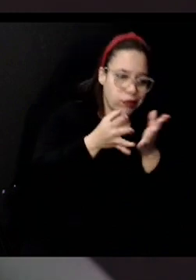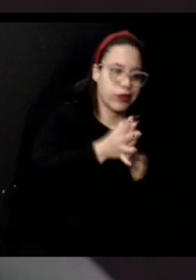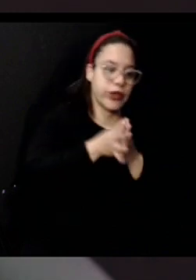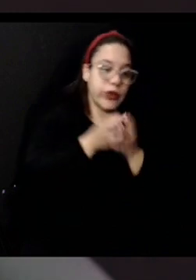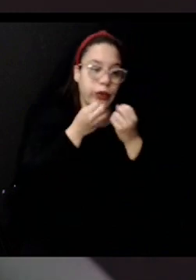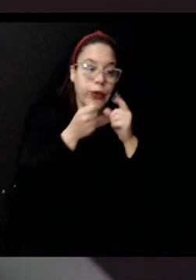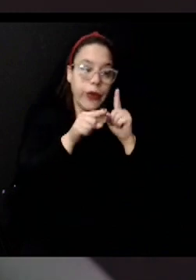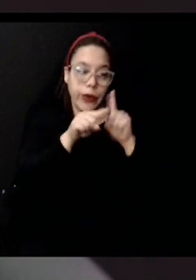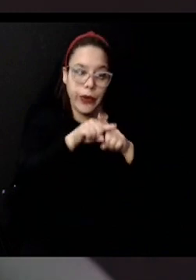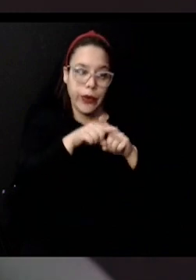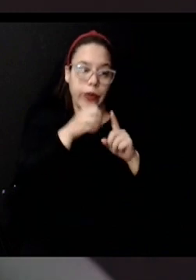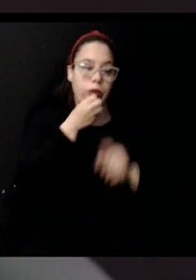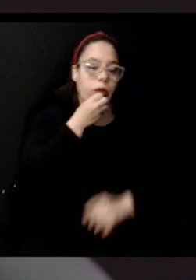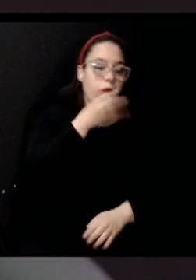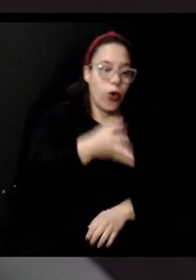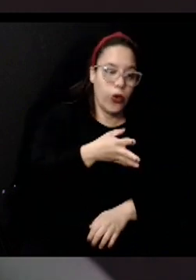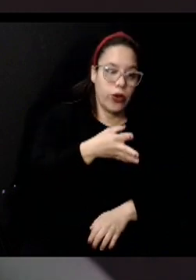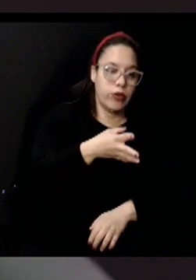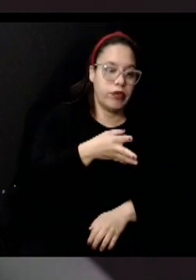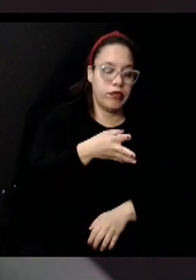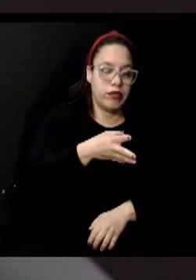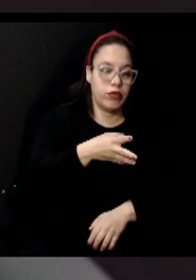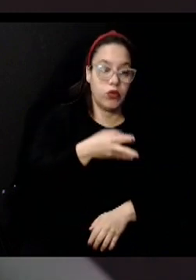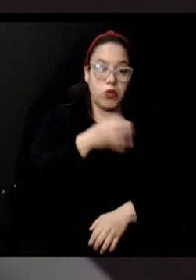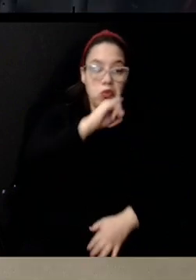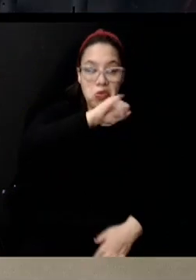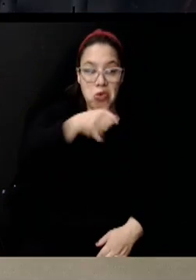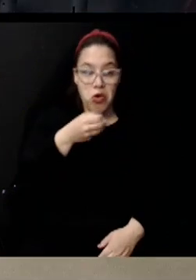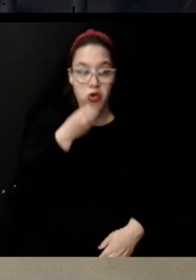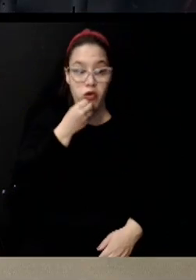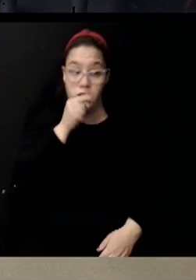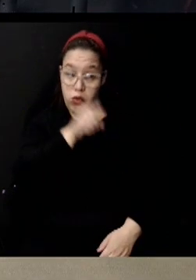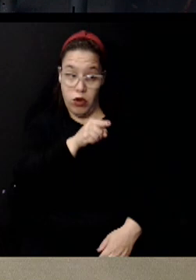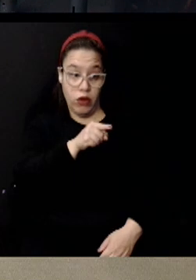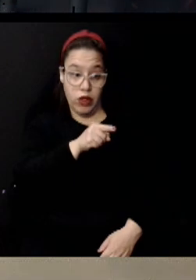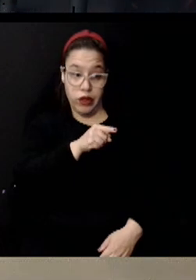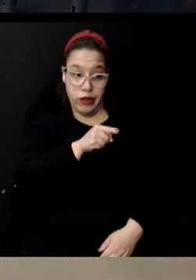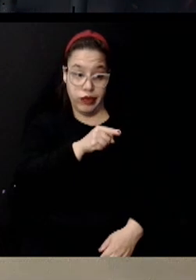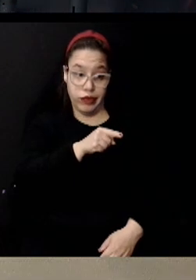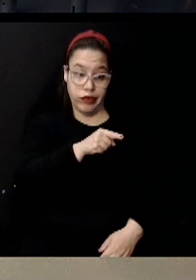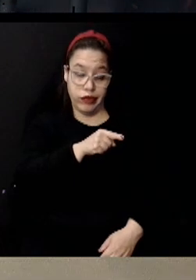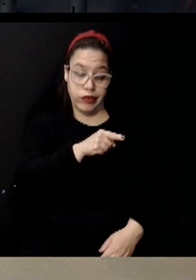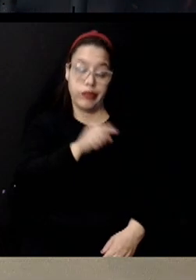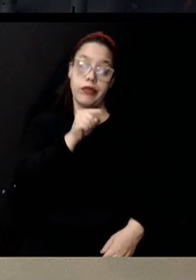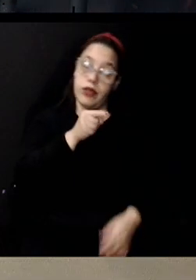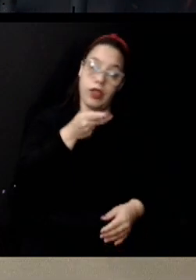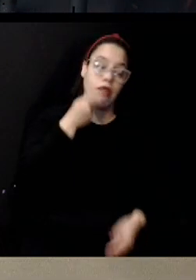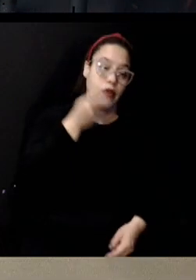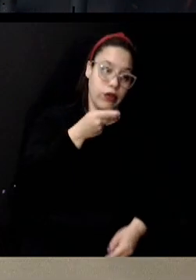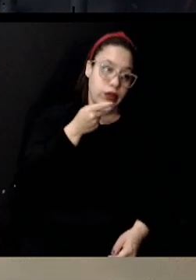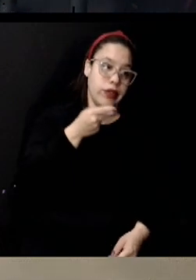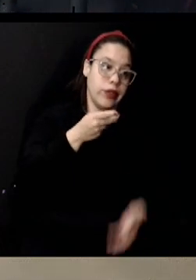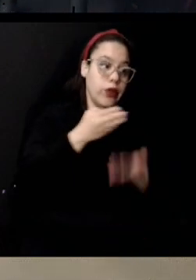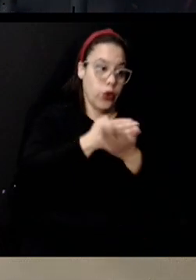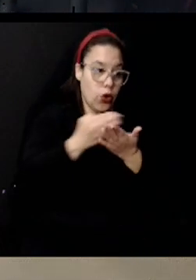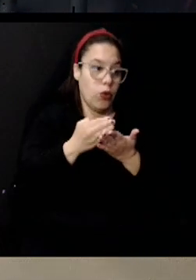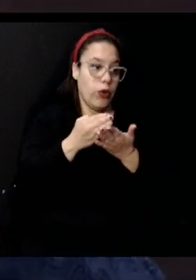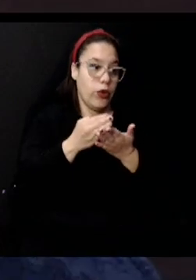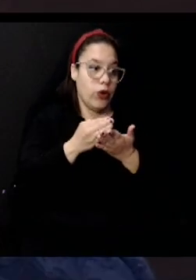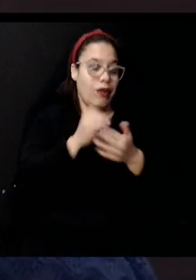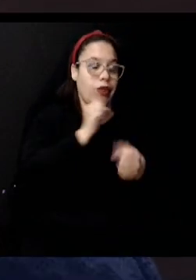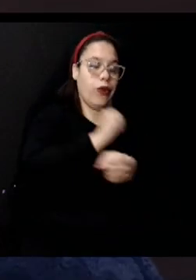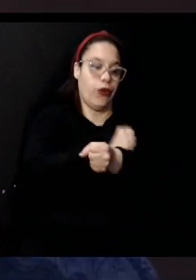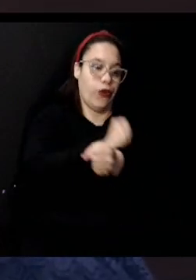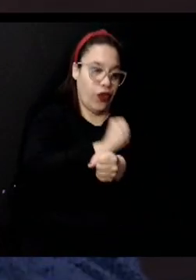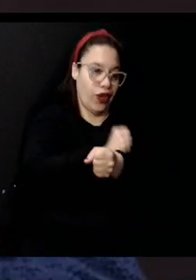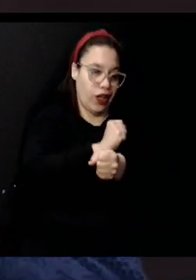bom daquilo ali, não tira um proveito daquilo ali para você, aí entra nisso que a gente estava falando no início, né, do Uhum. vício, daquela